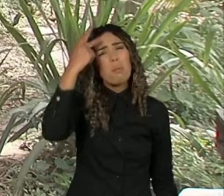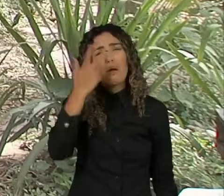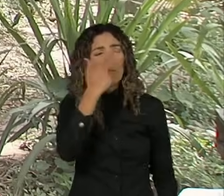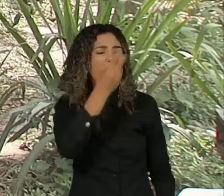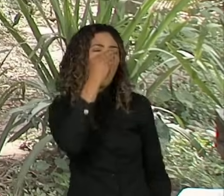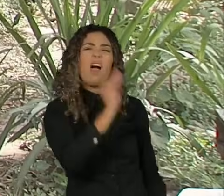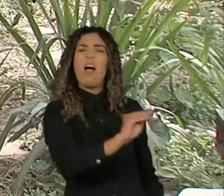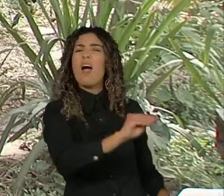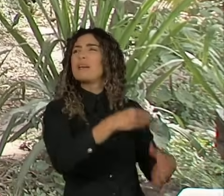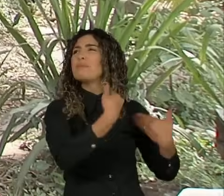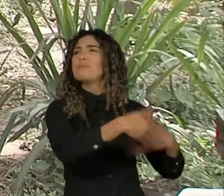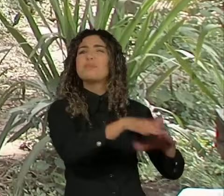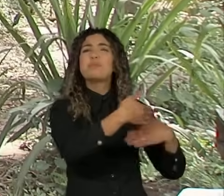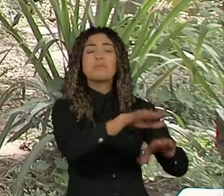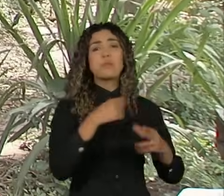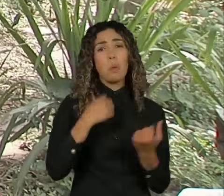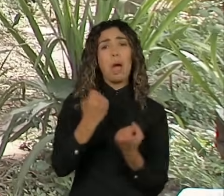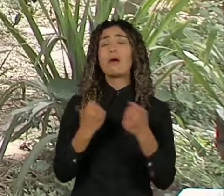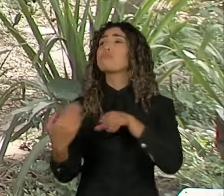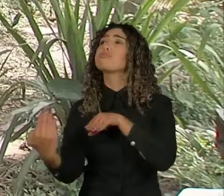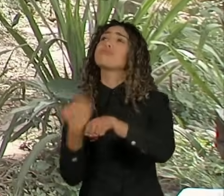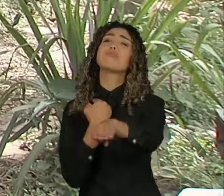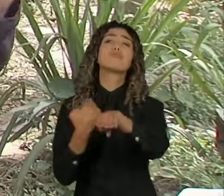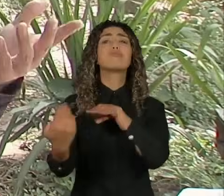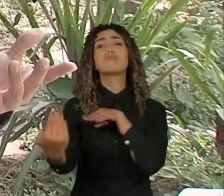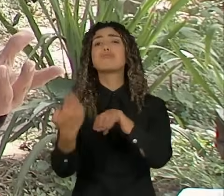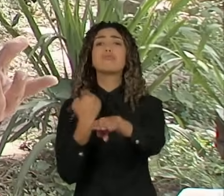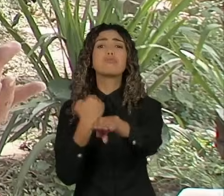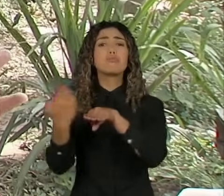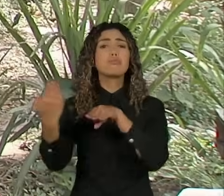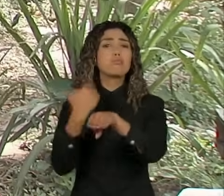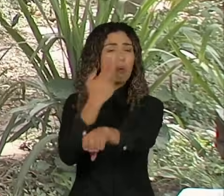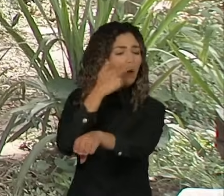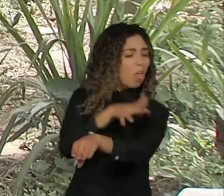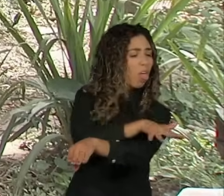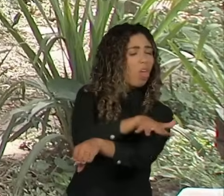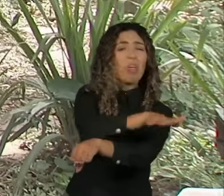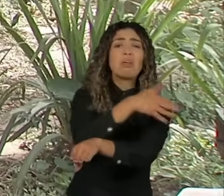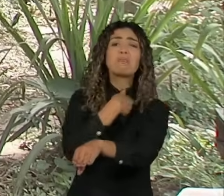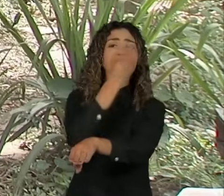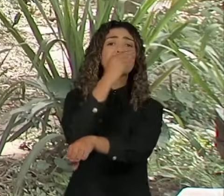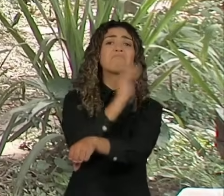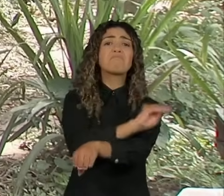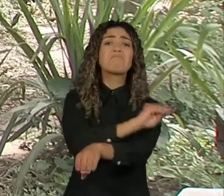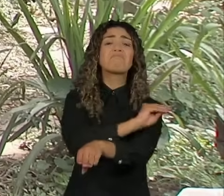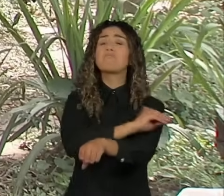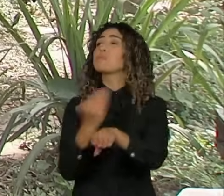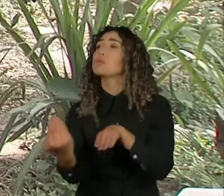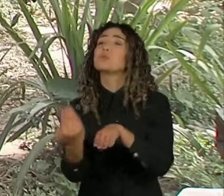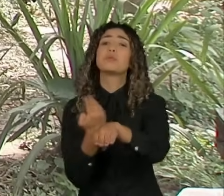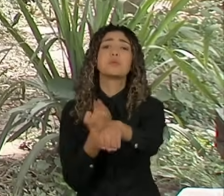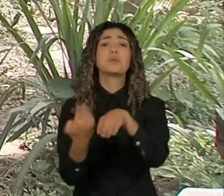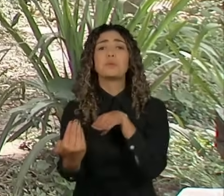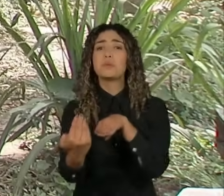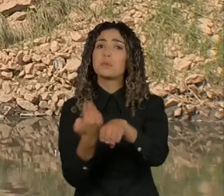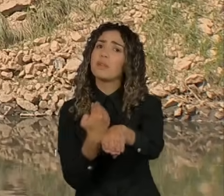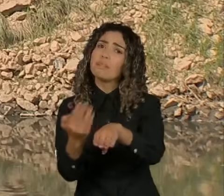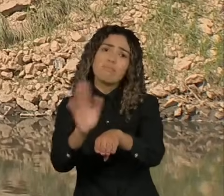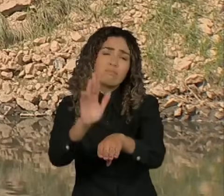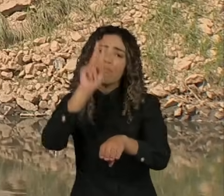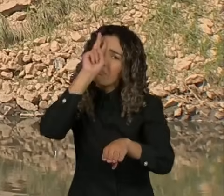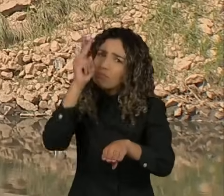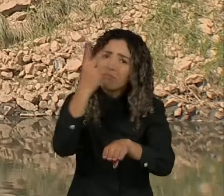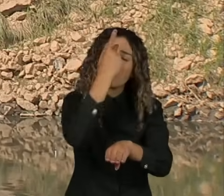Tietê, né? A gente está andando na Marginal e a gente nem sabe, a gente nem se lembra, né, que é um rio. Isso é uma primeira transformação muito